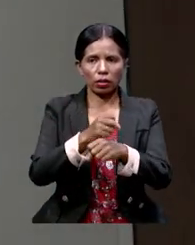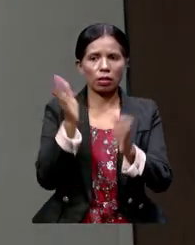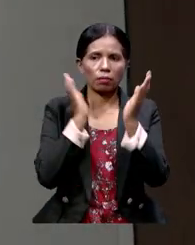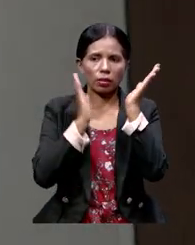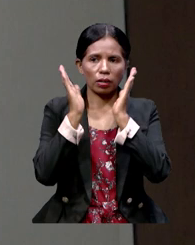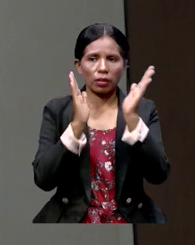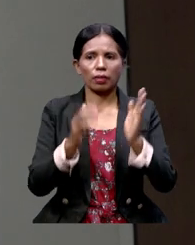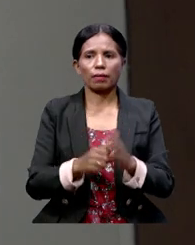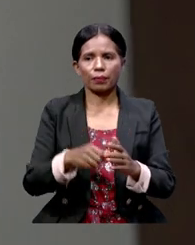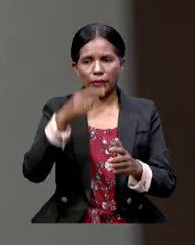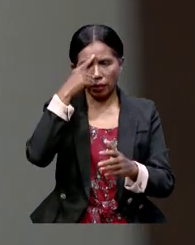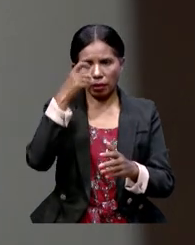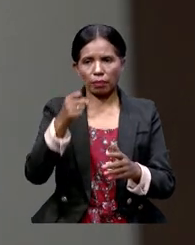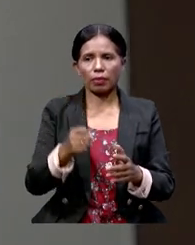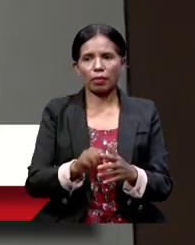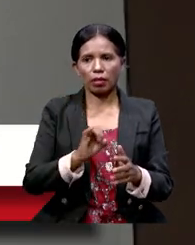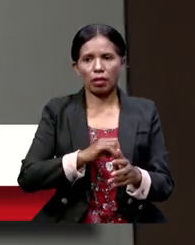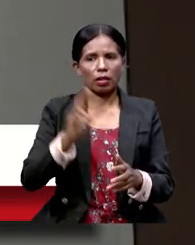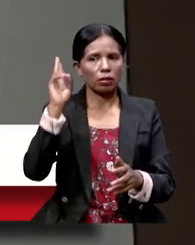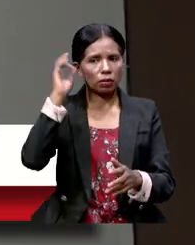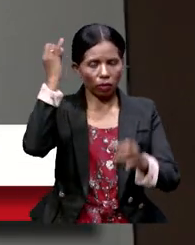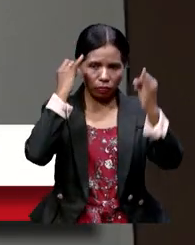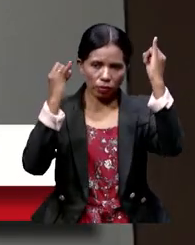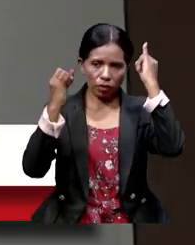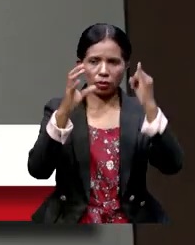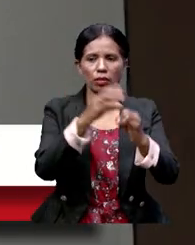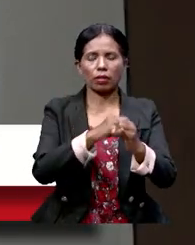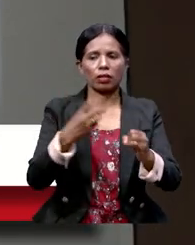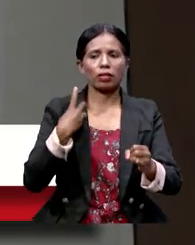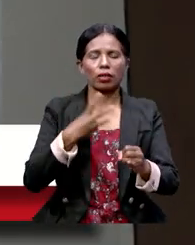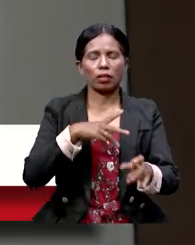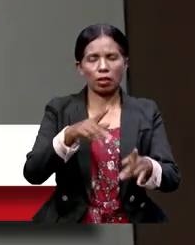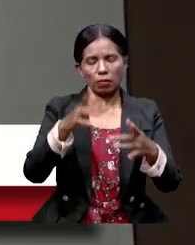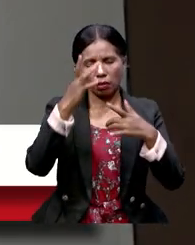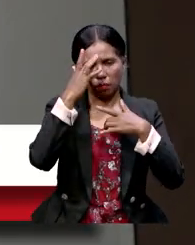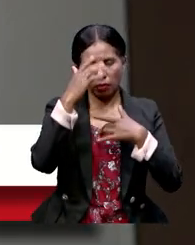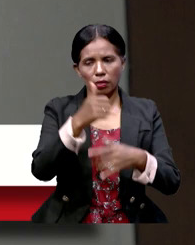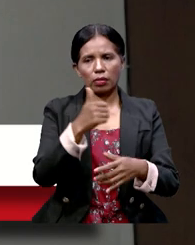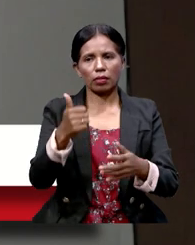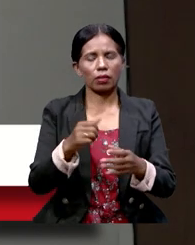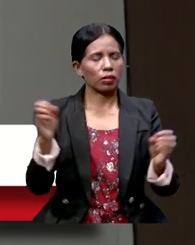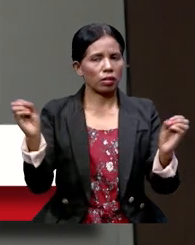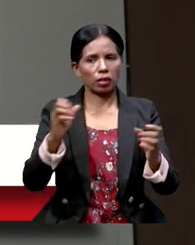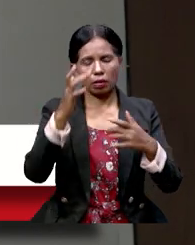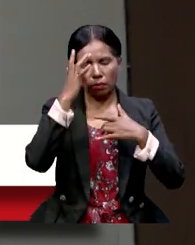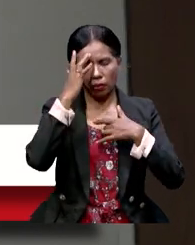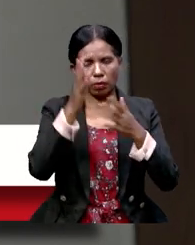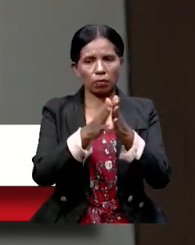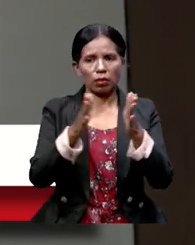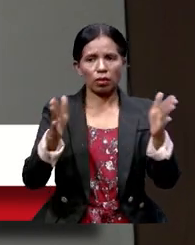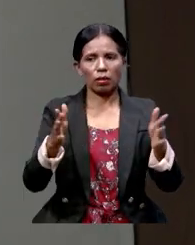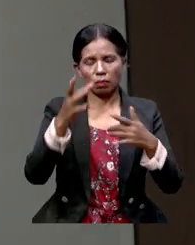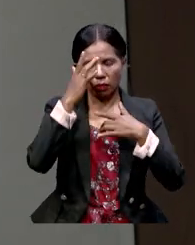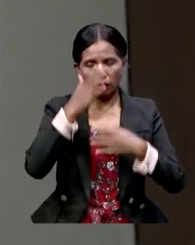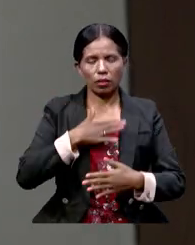Malaysia. Tamba haurona información kata ya itene paciente balu. Ni la moras boti da ni moras sedada